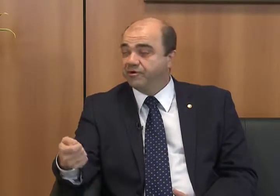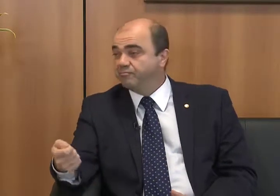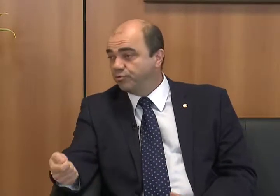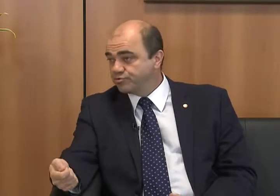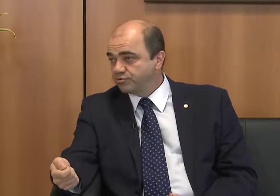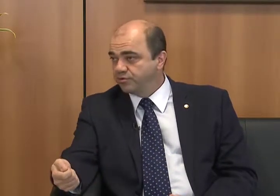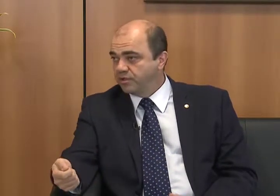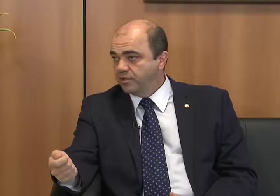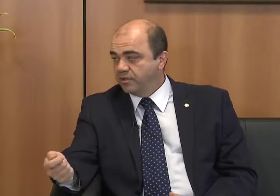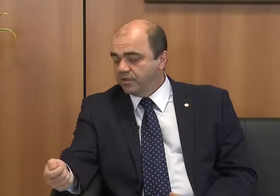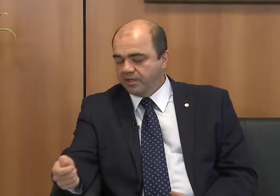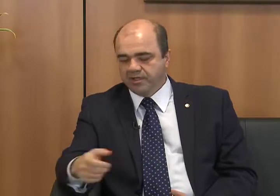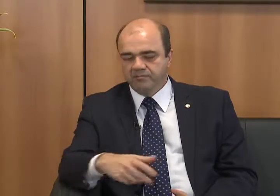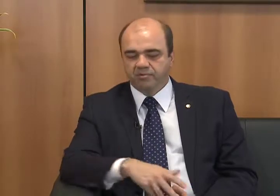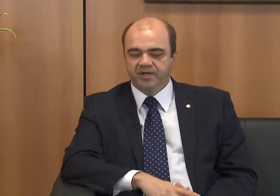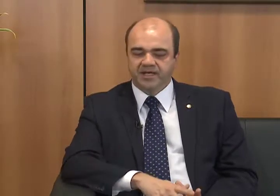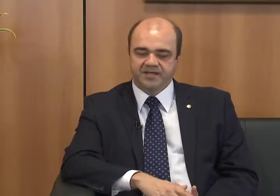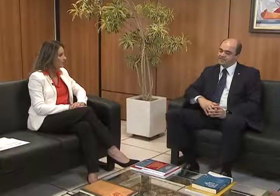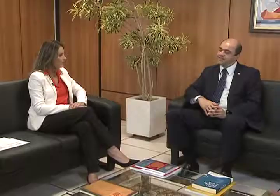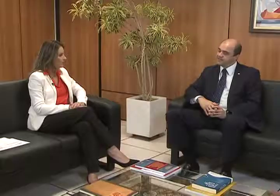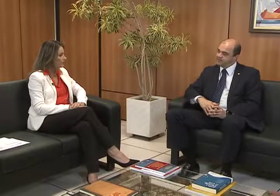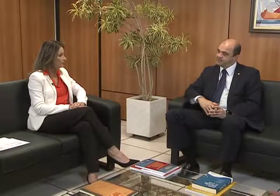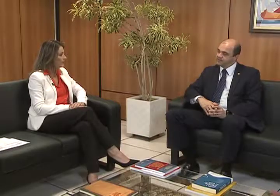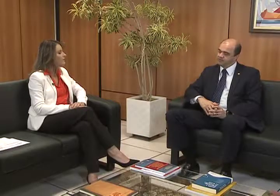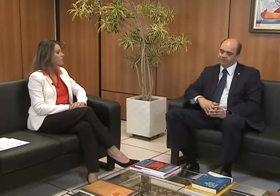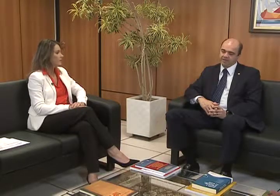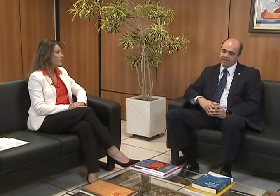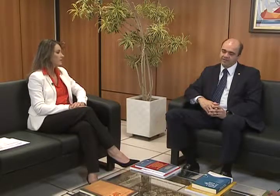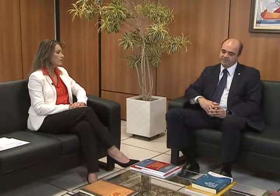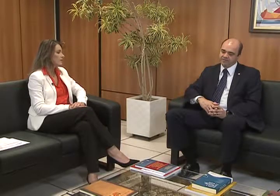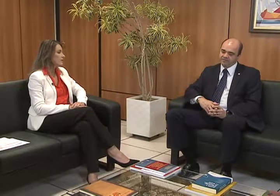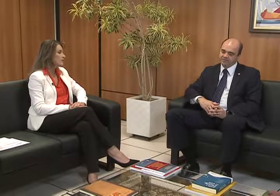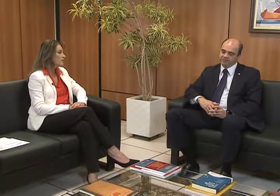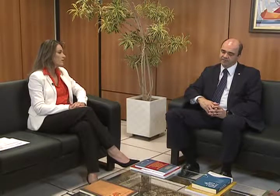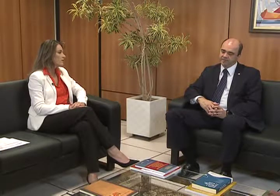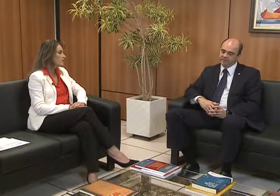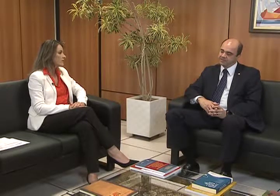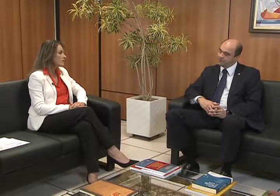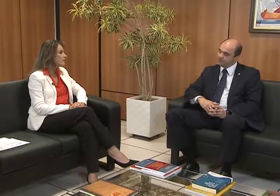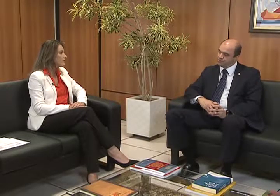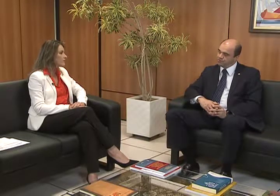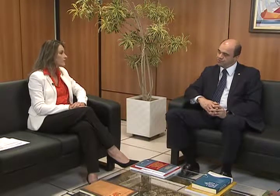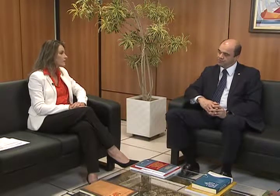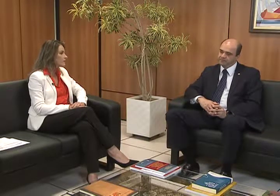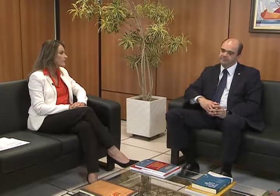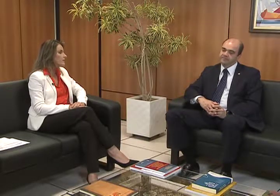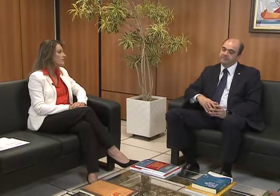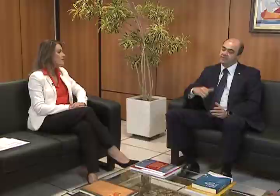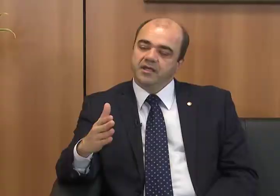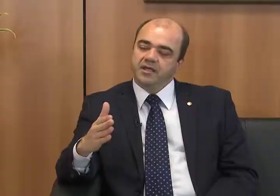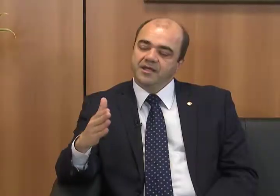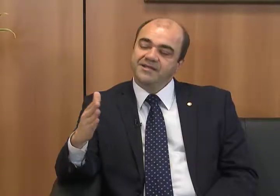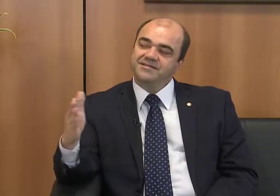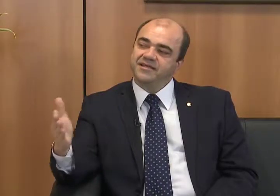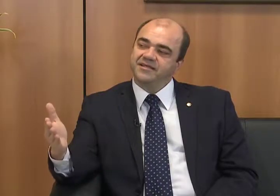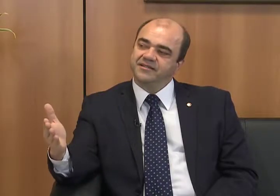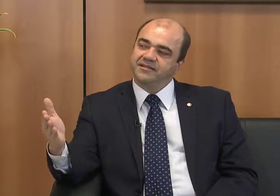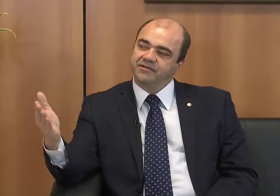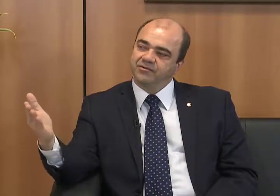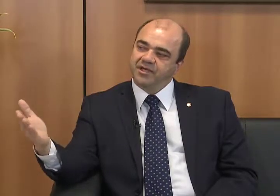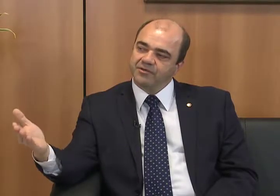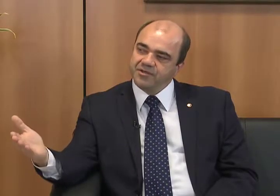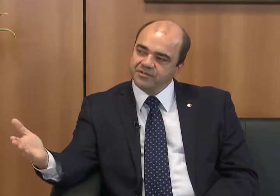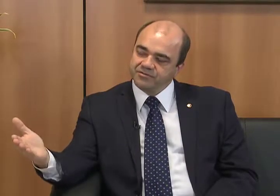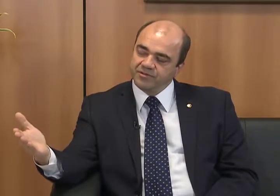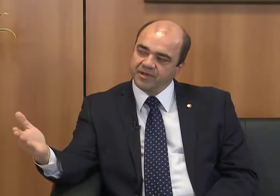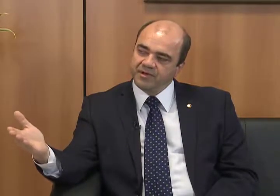lhe foi imposto que publicasse a lista do trabalho escravo, a chamada lista suja. Em seguida,